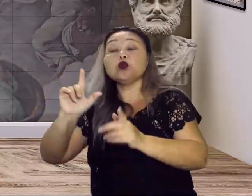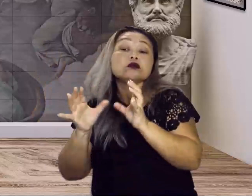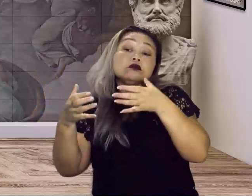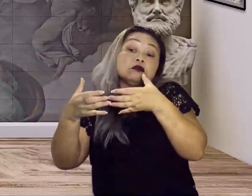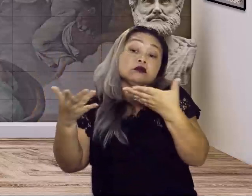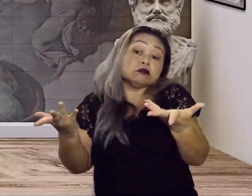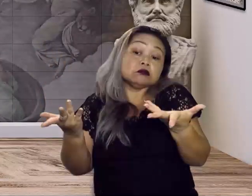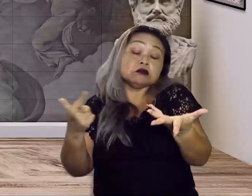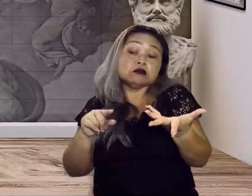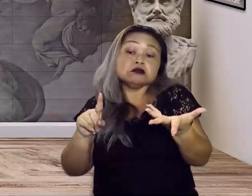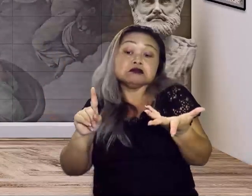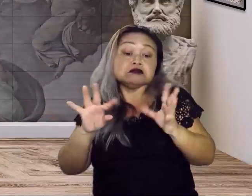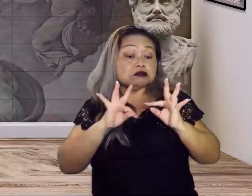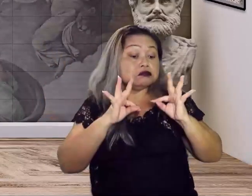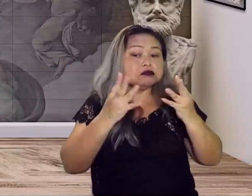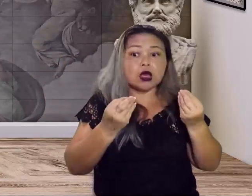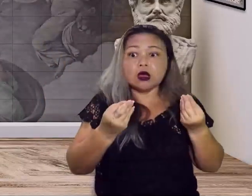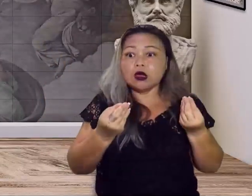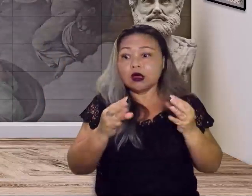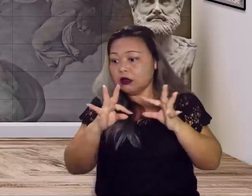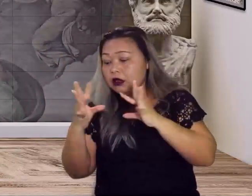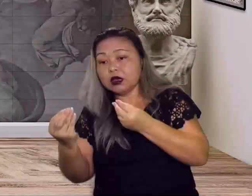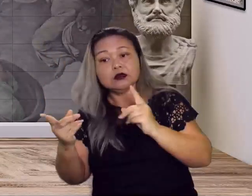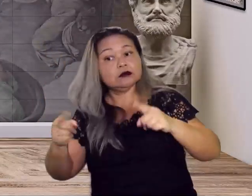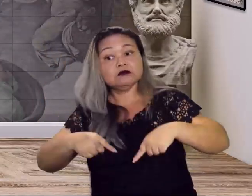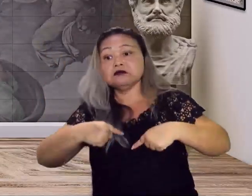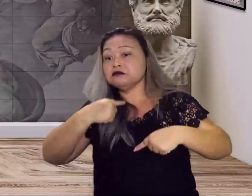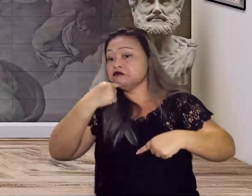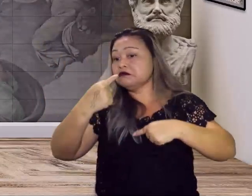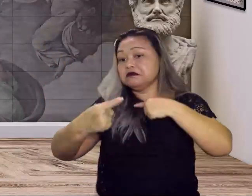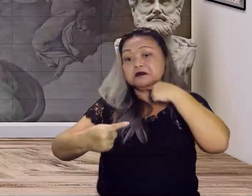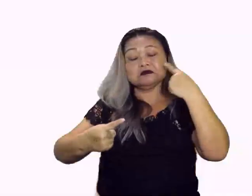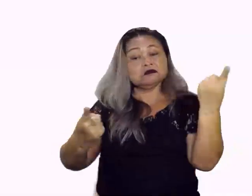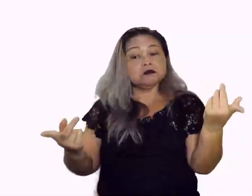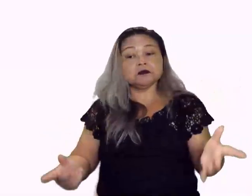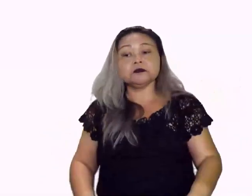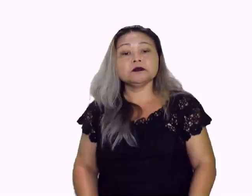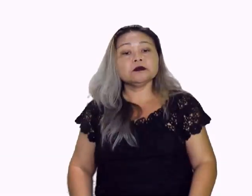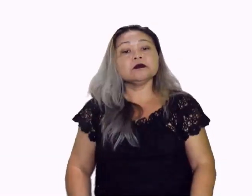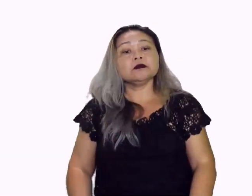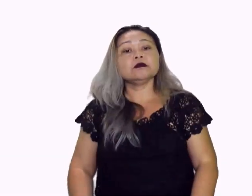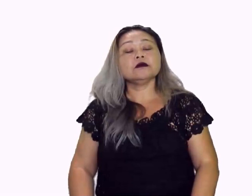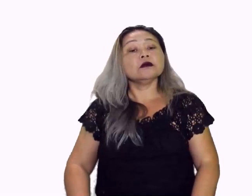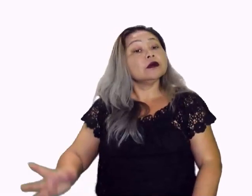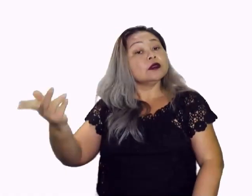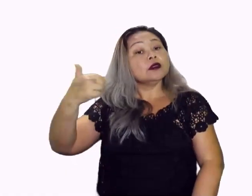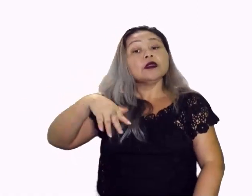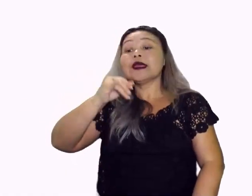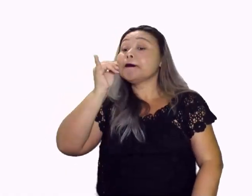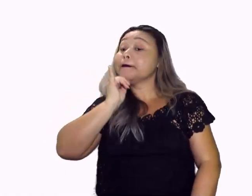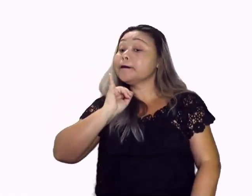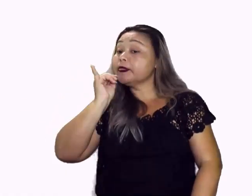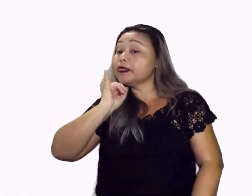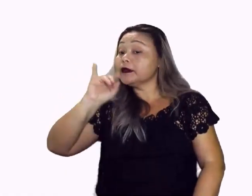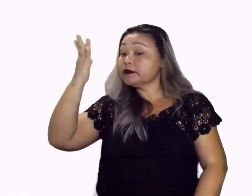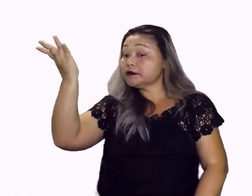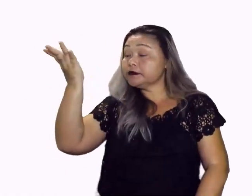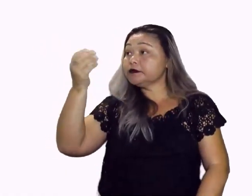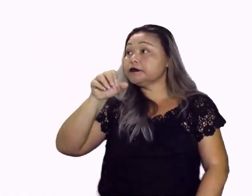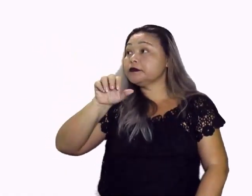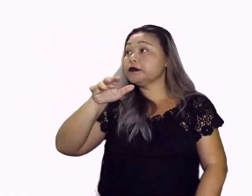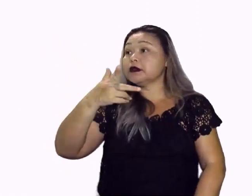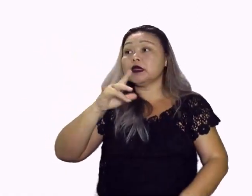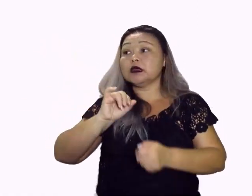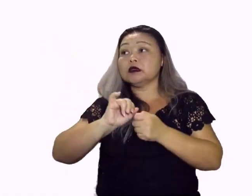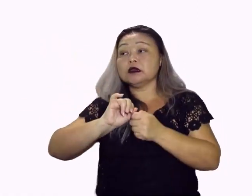situação. Então a totalidade já não funciona aí. Vamos lá, continuando. Por exemplo,